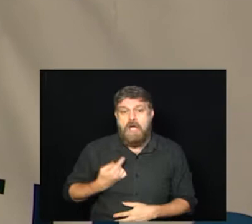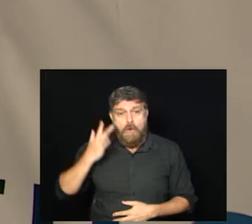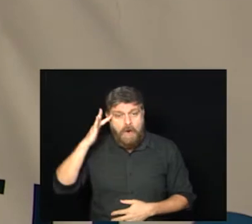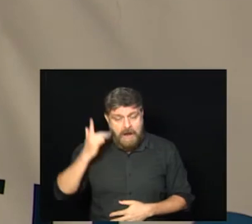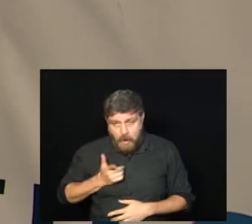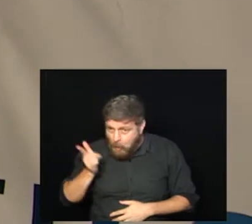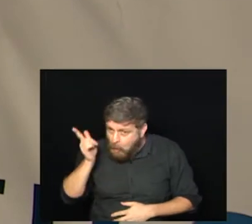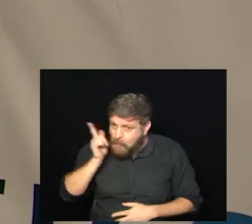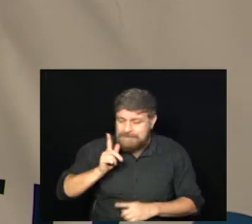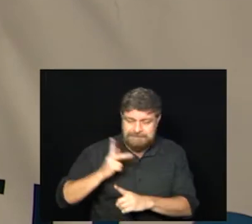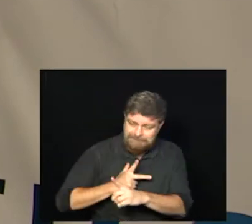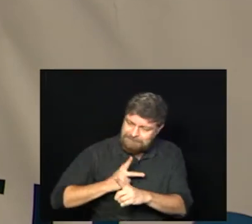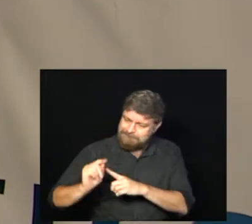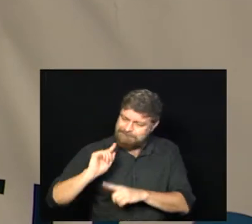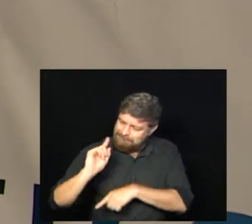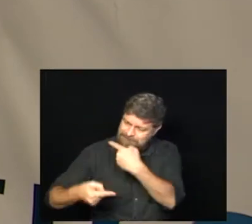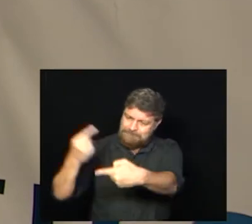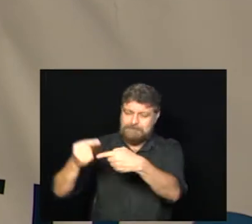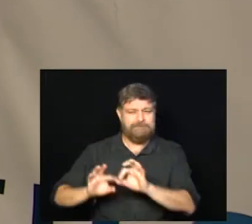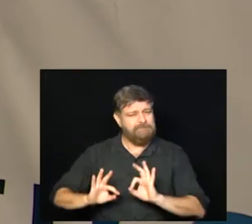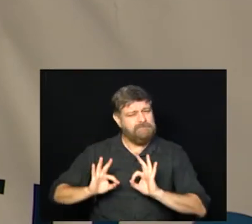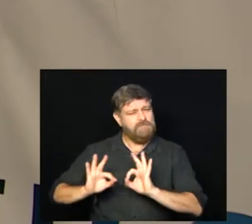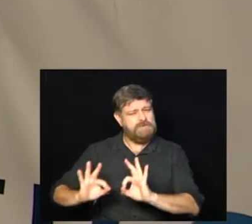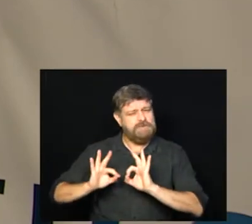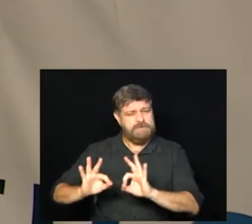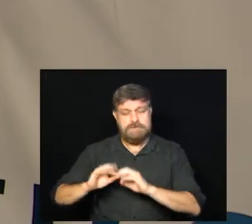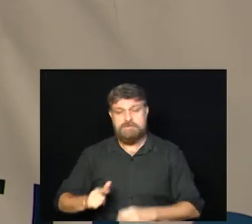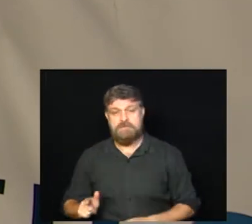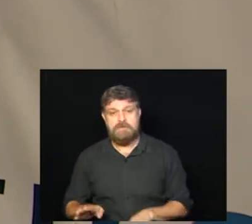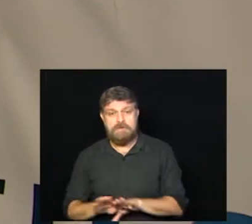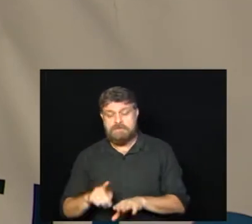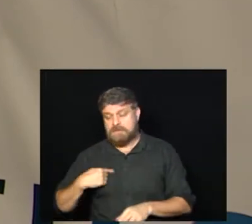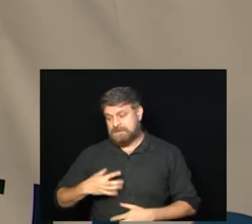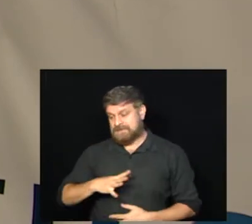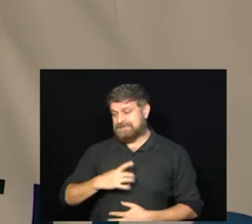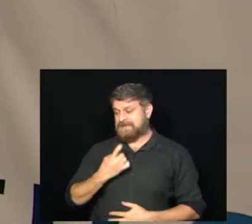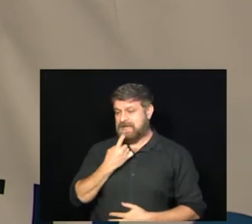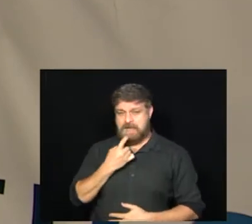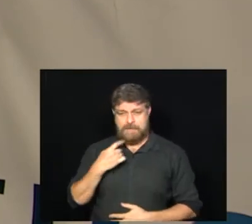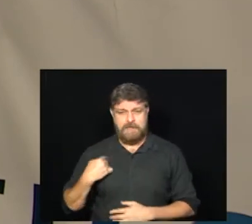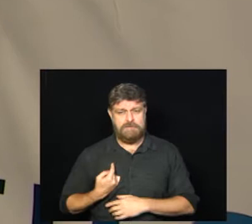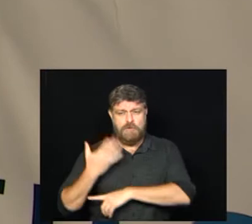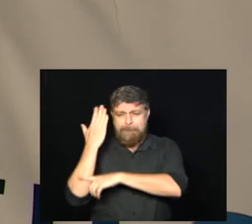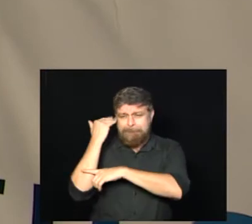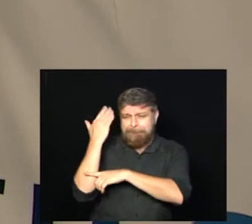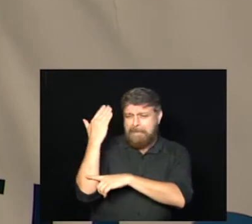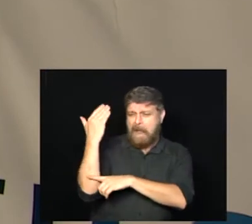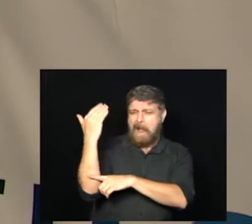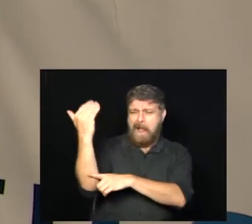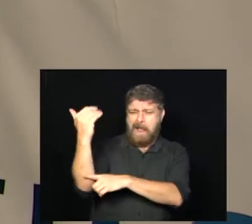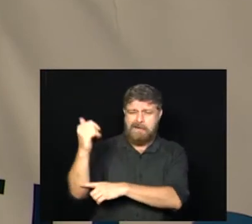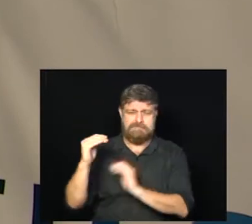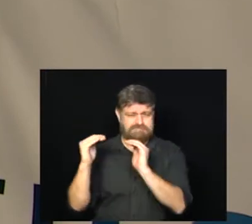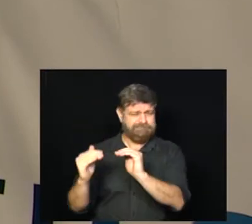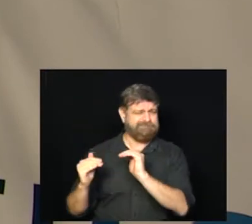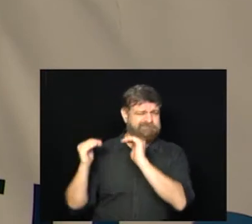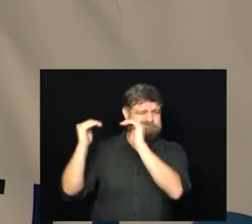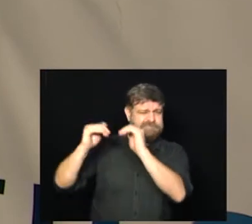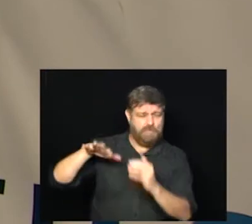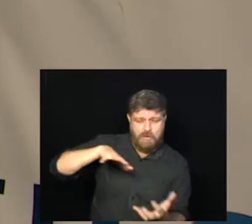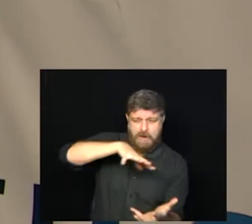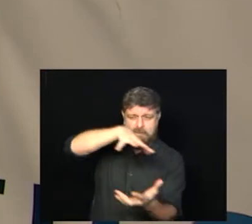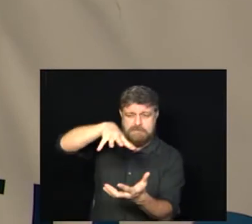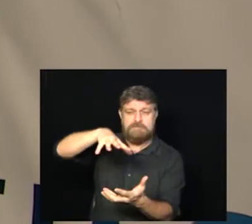um resultado extremamente positivo, o que leva Campinas, né, o nome de Campinas, ao cenário